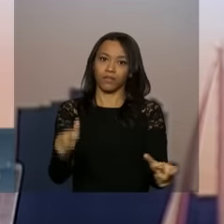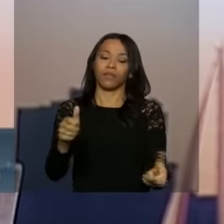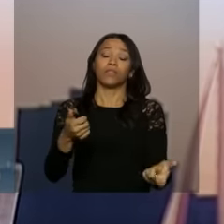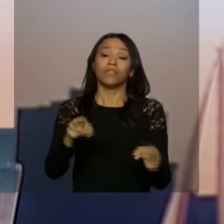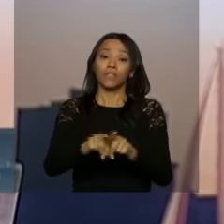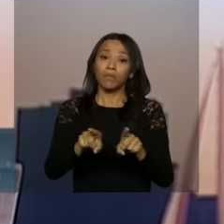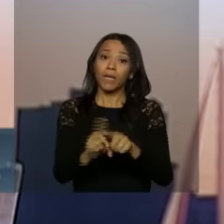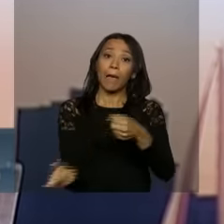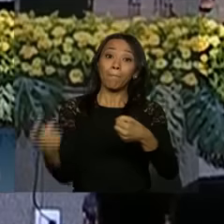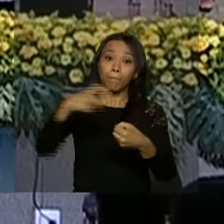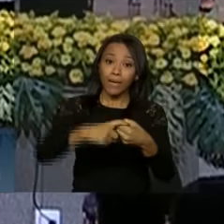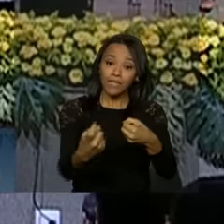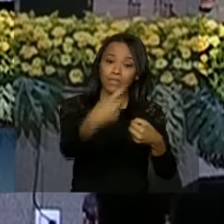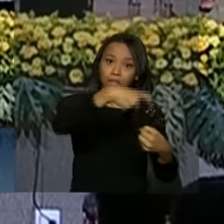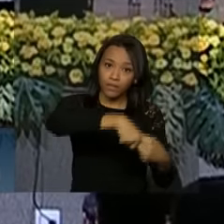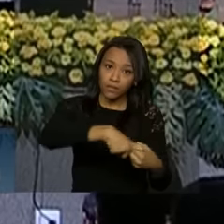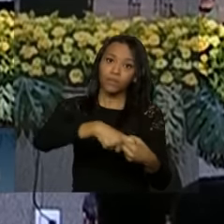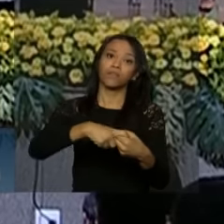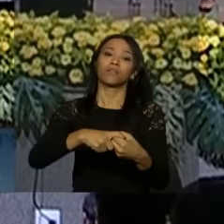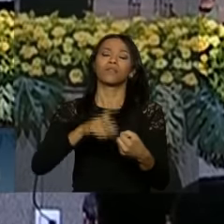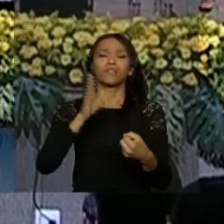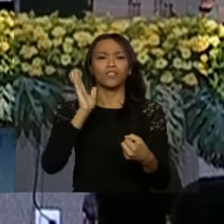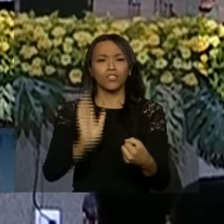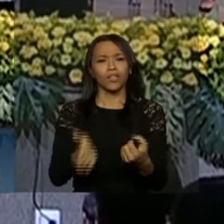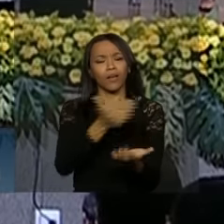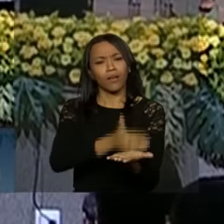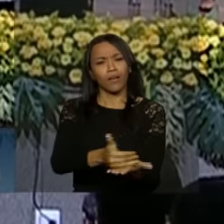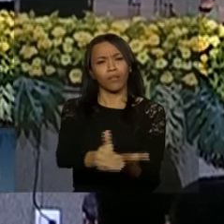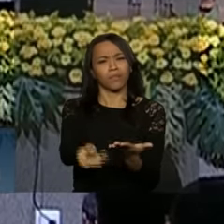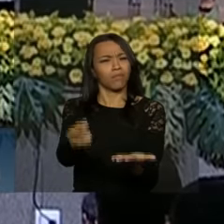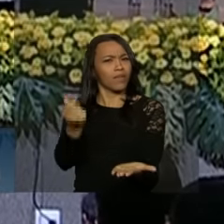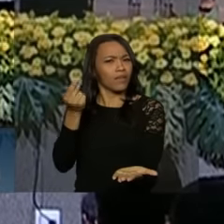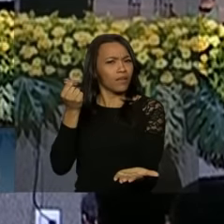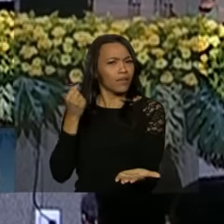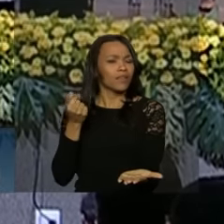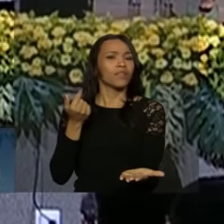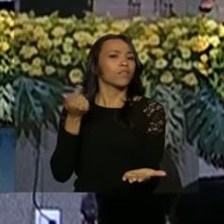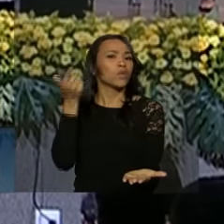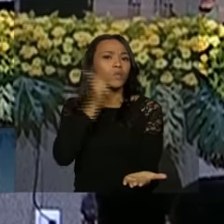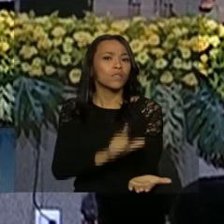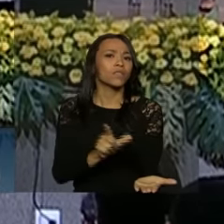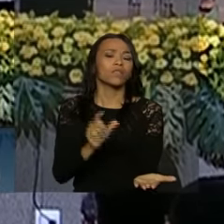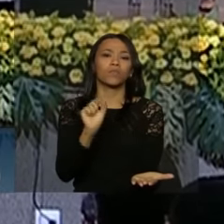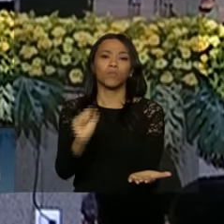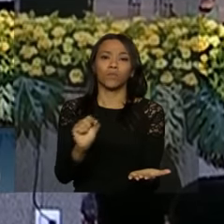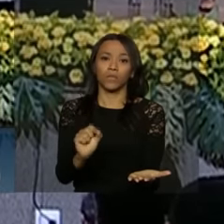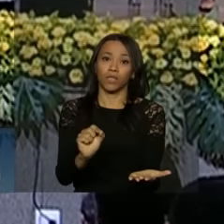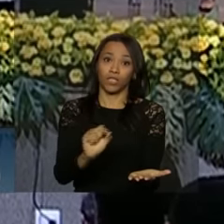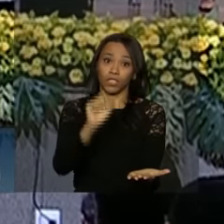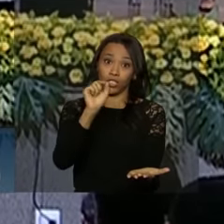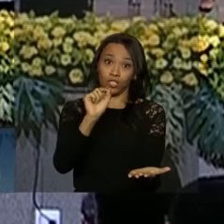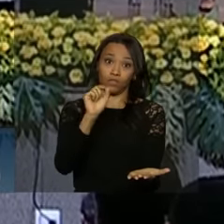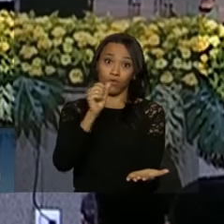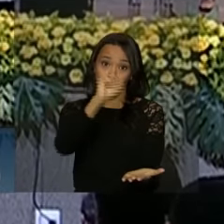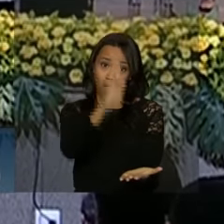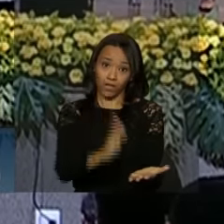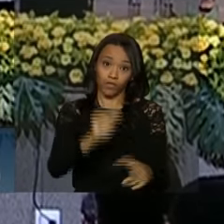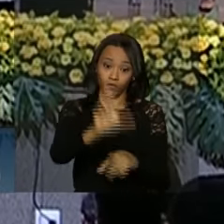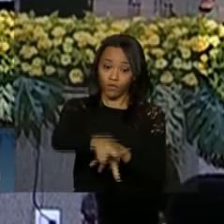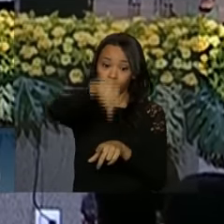que nós estabelecemos desde que ganhamos o direito de recepcionar os Jogos Olímpicos